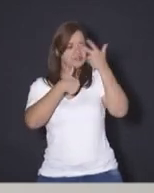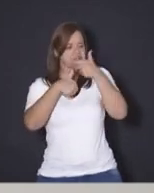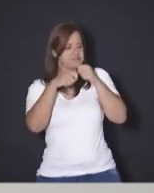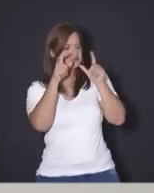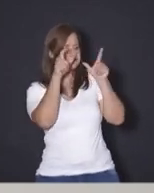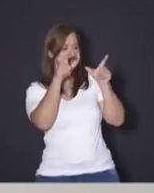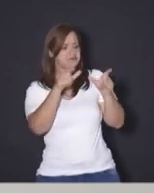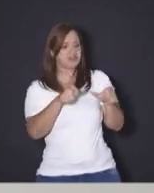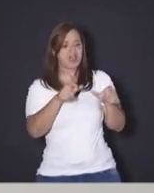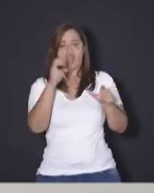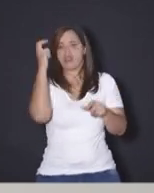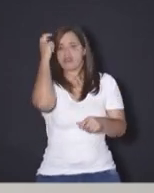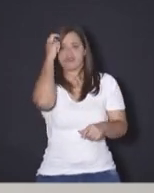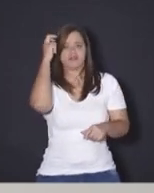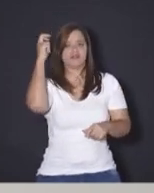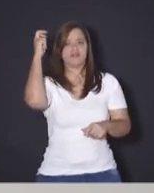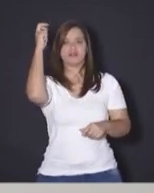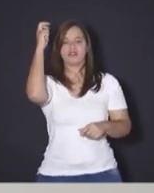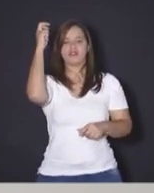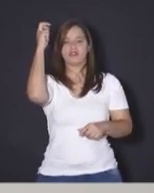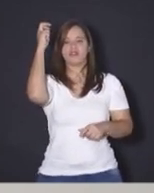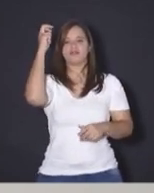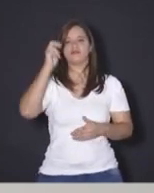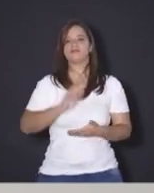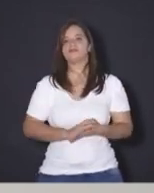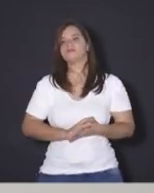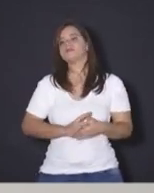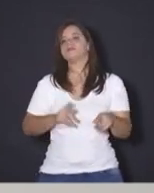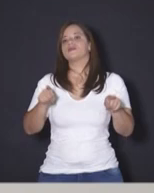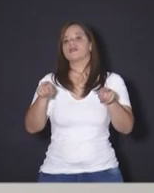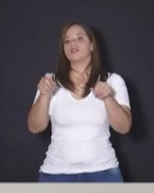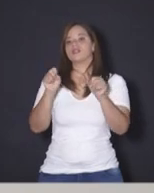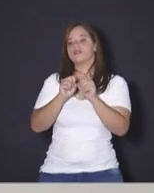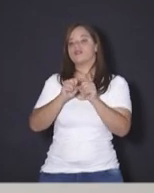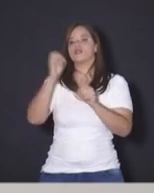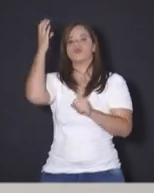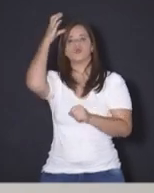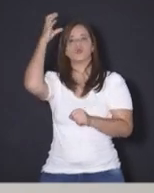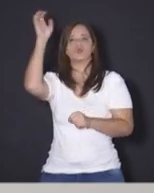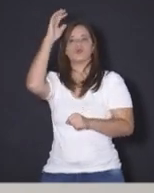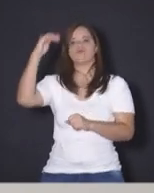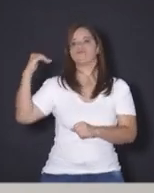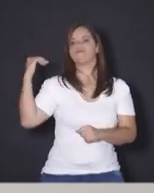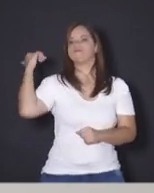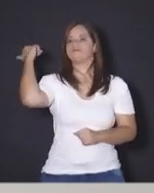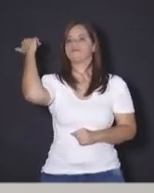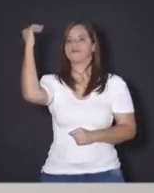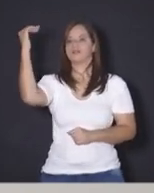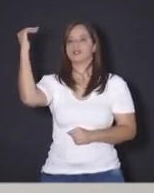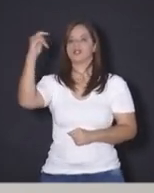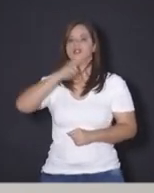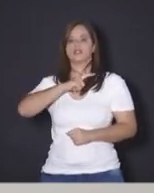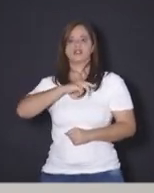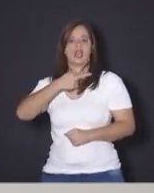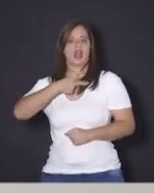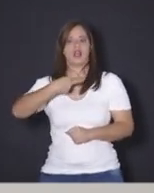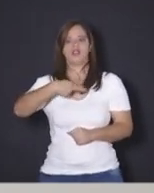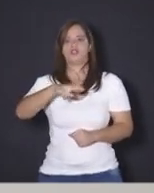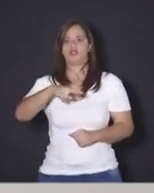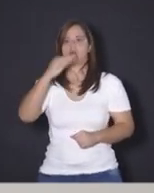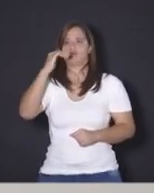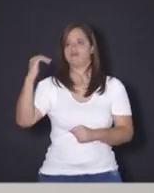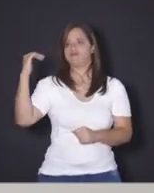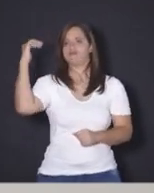mais inteligentes produziram cultura superiores têm religião superiores